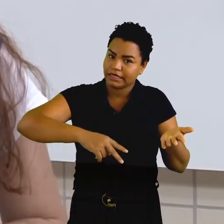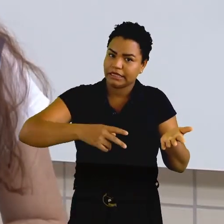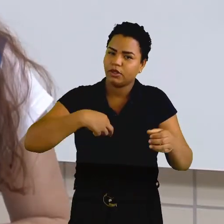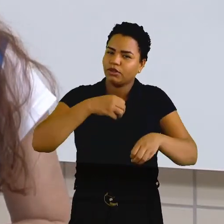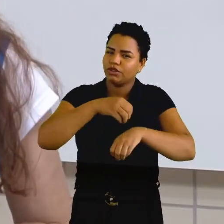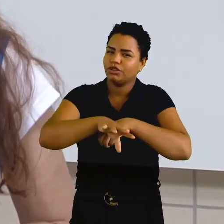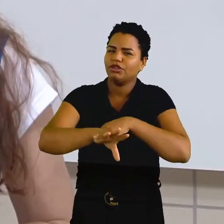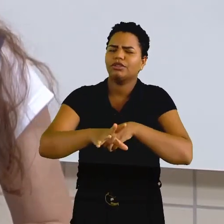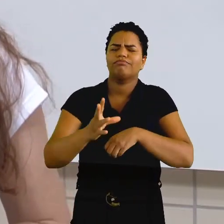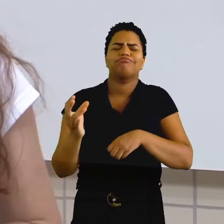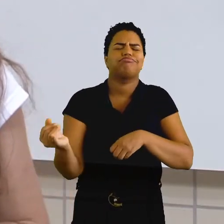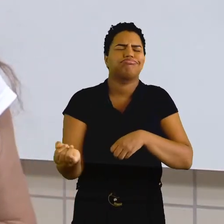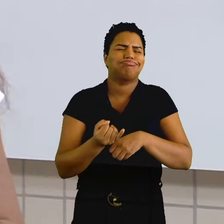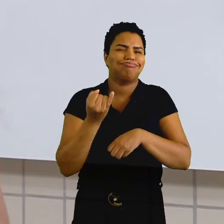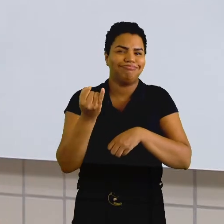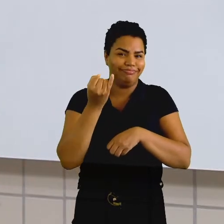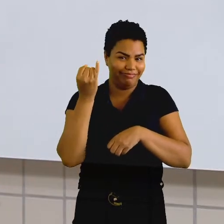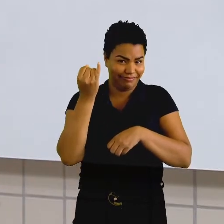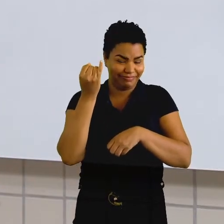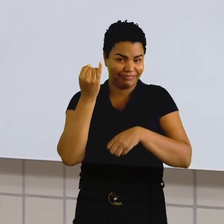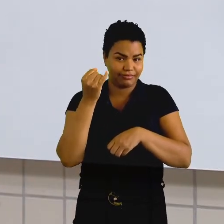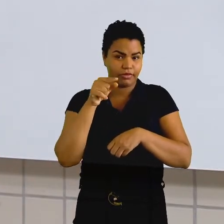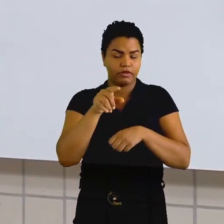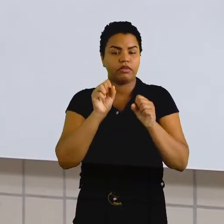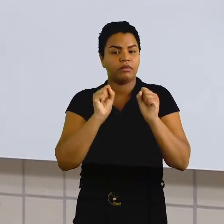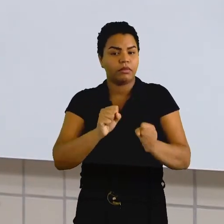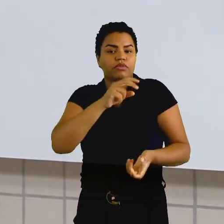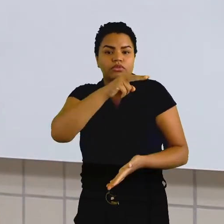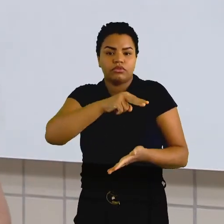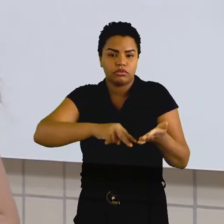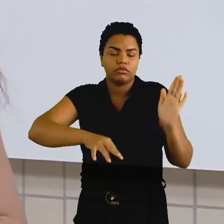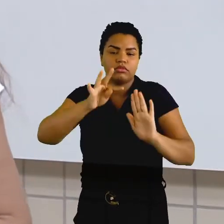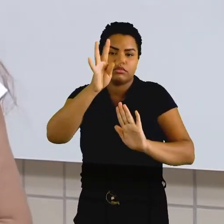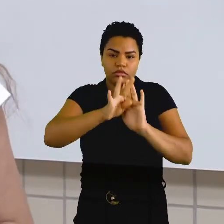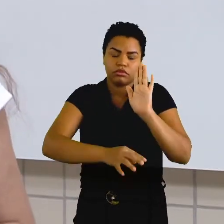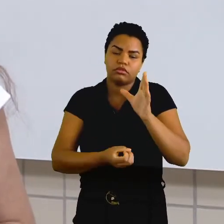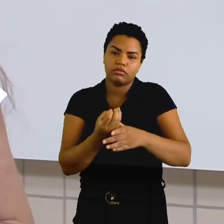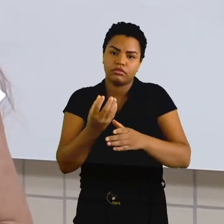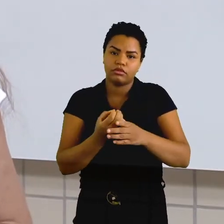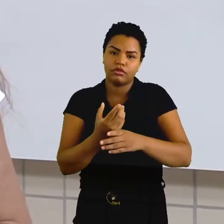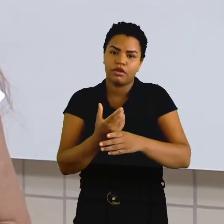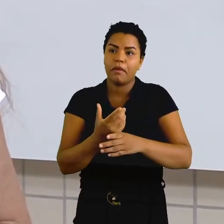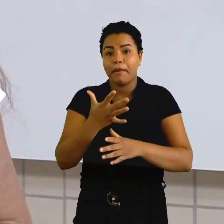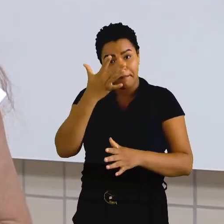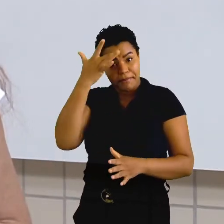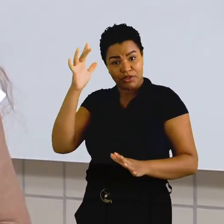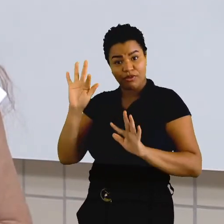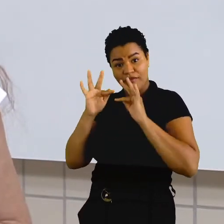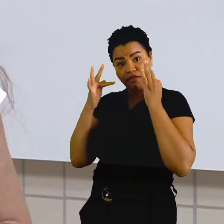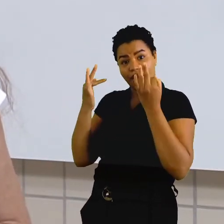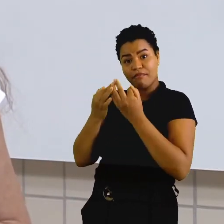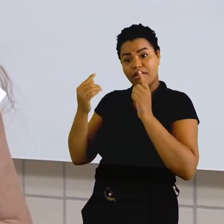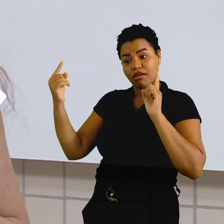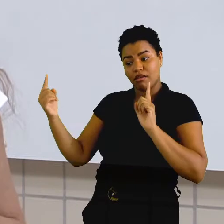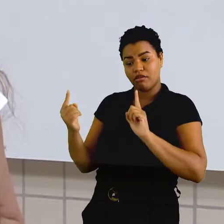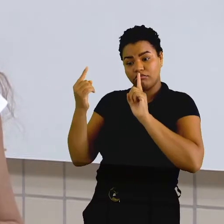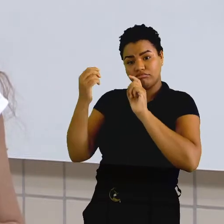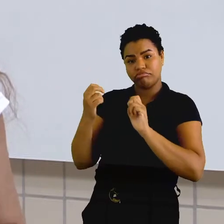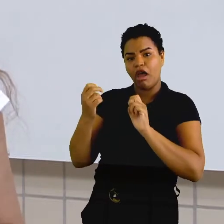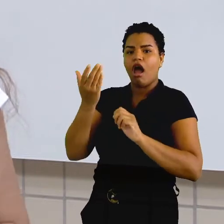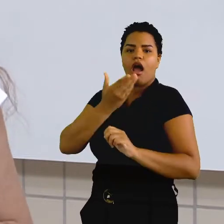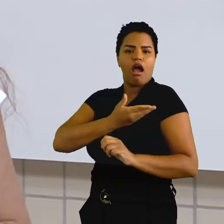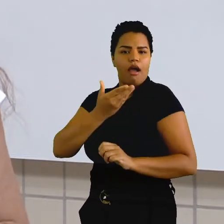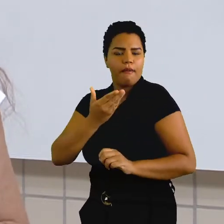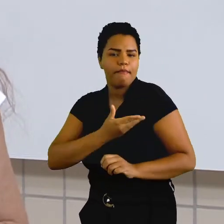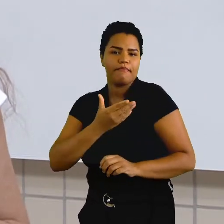importante também é que você pode ler seu texto, a sua produção, para alguém da sua família, ou para os seus amigos,